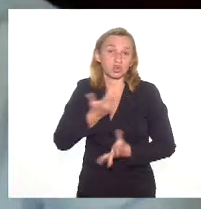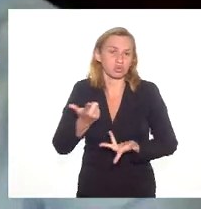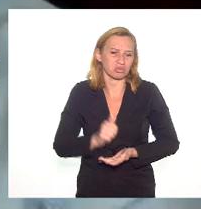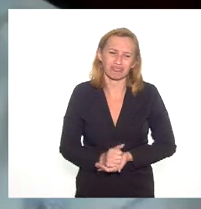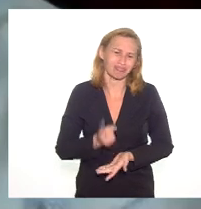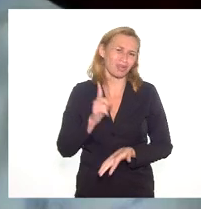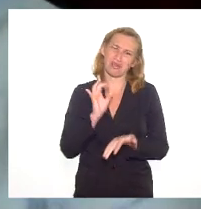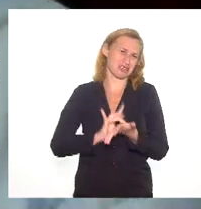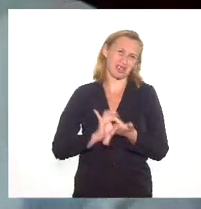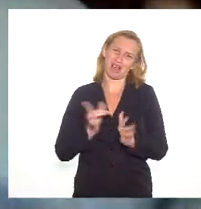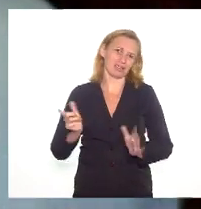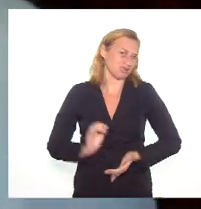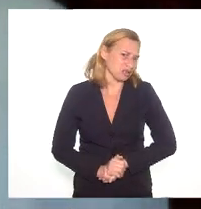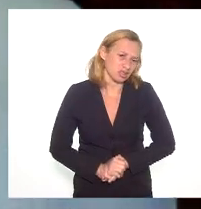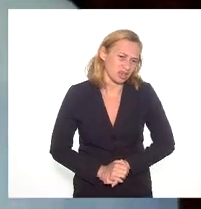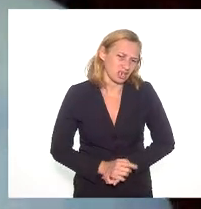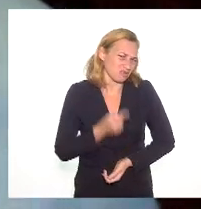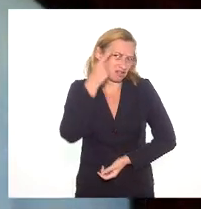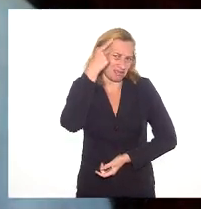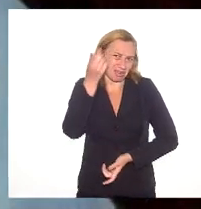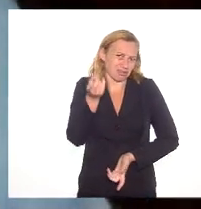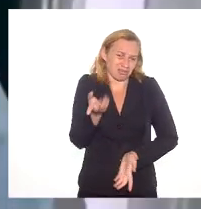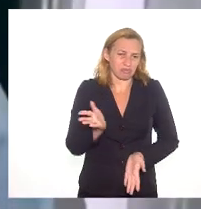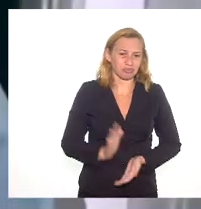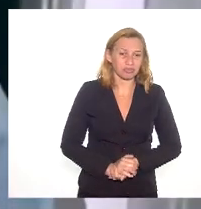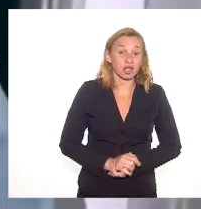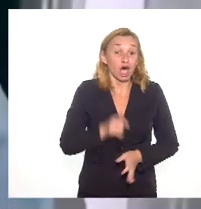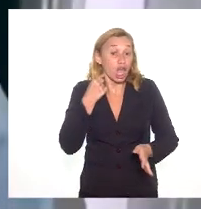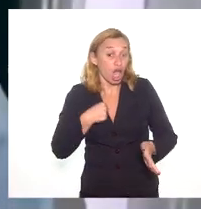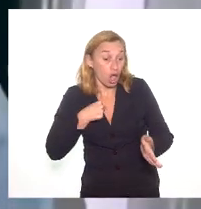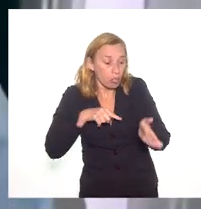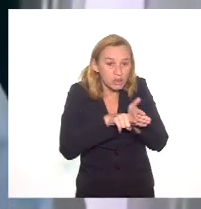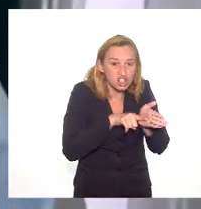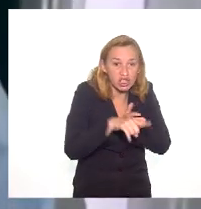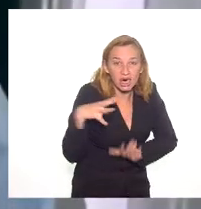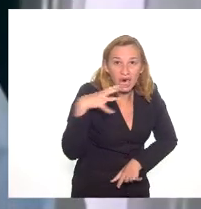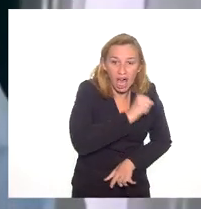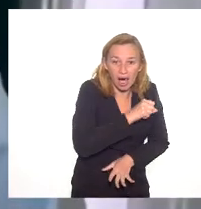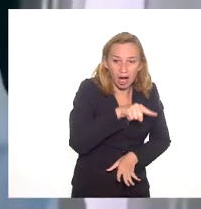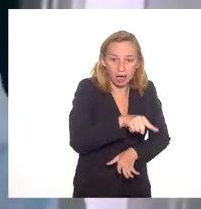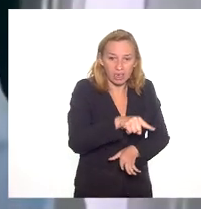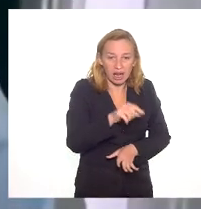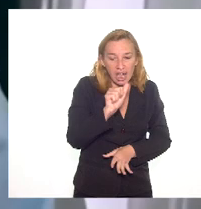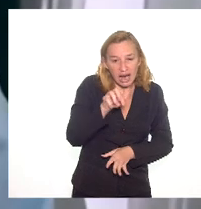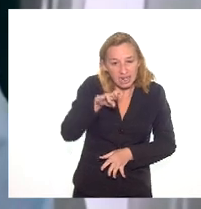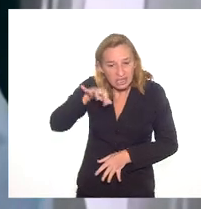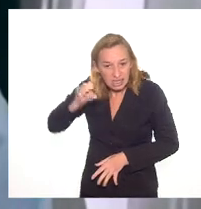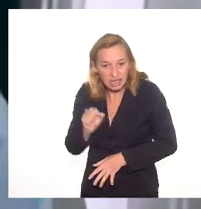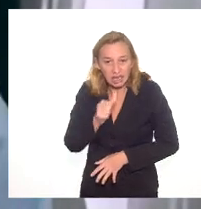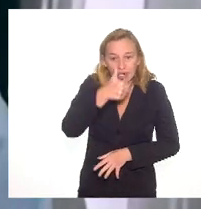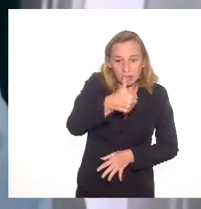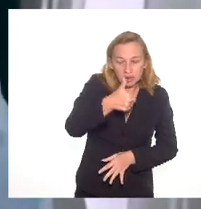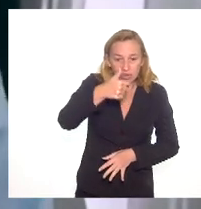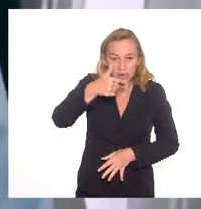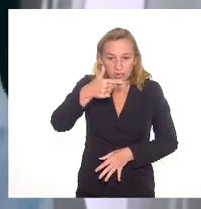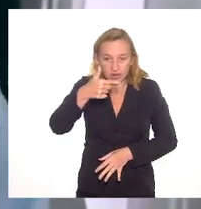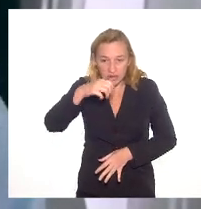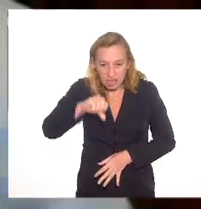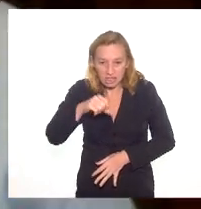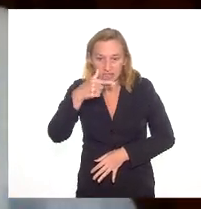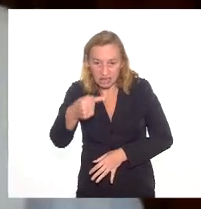ser verdade. Estão inventando. Mas, enfim, vamos em frente. Ô, Márcio, eu pesquisei aqui rapidamente. A Araceli é de